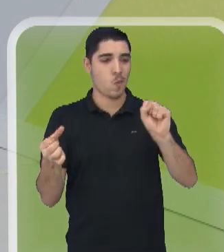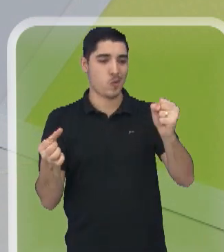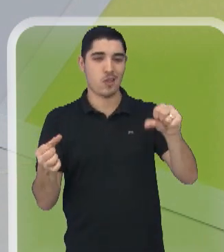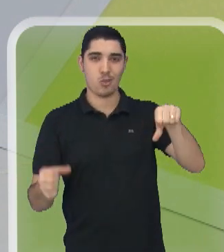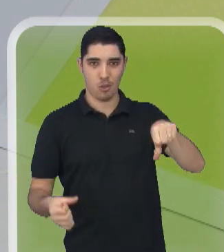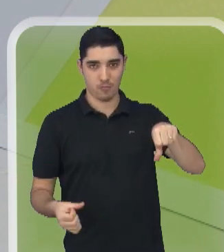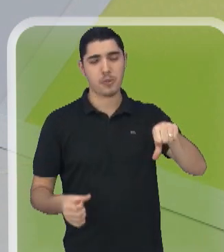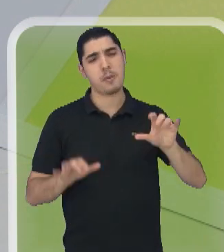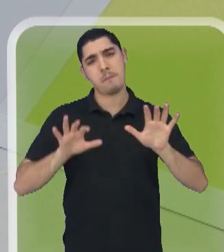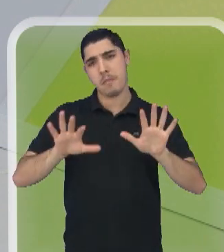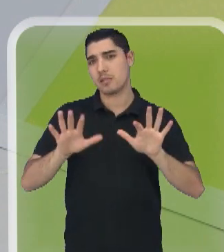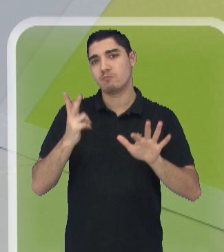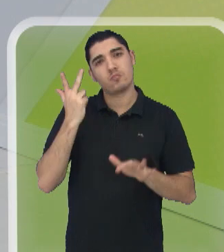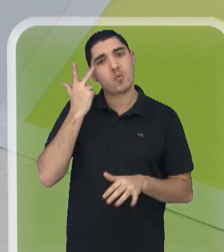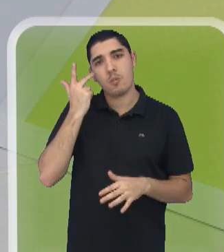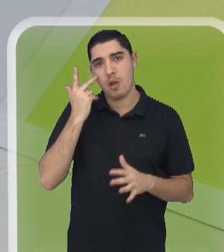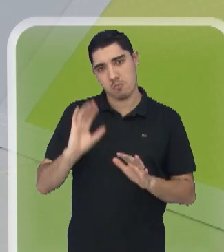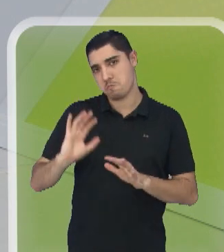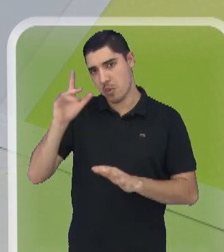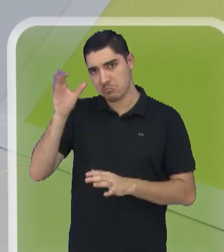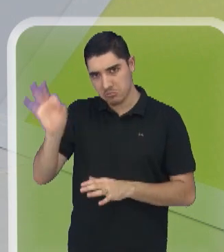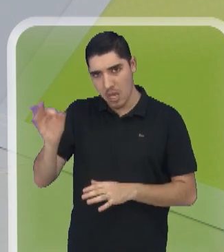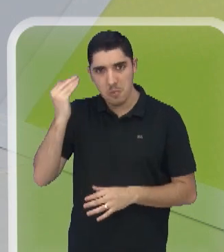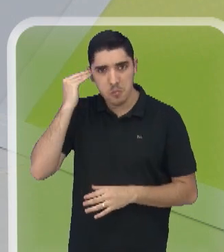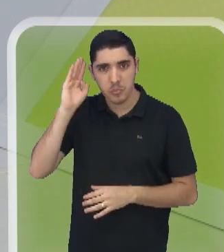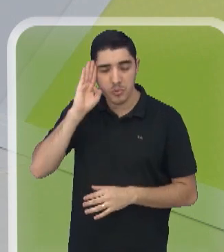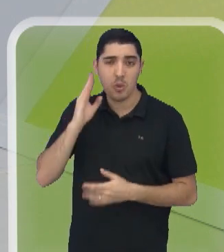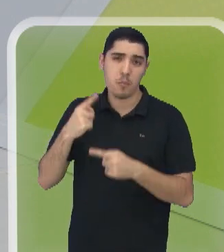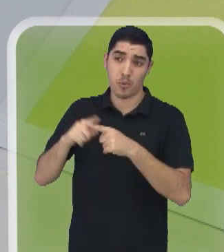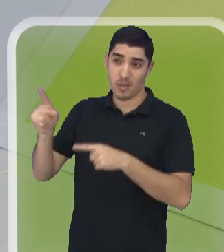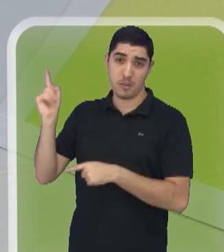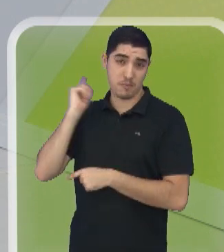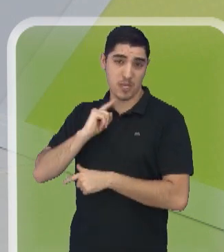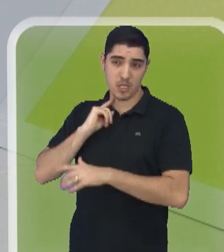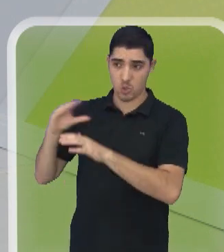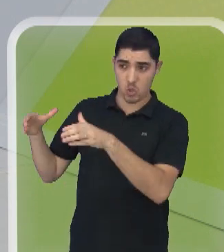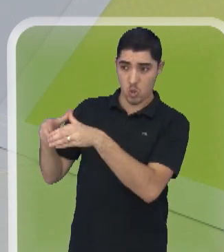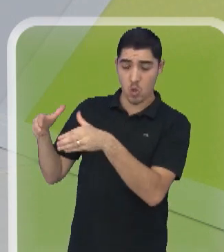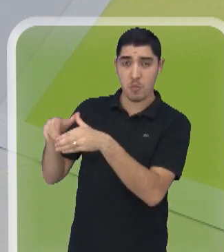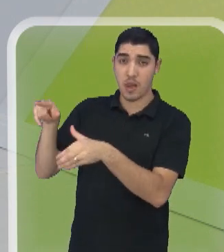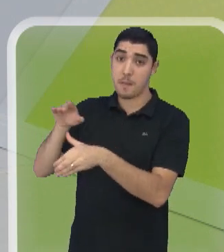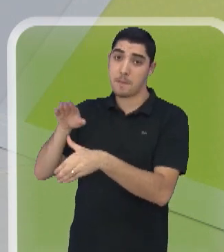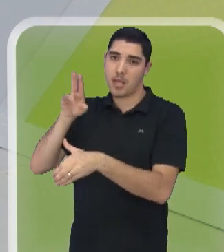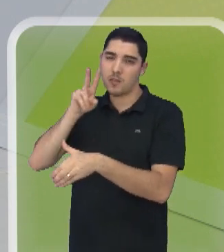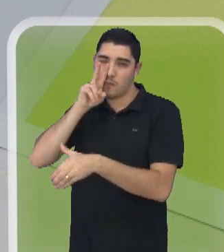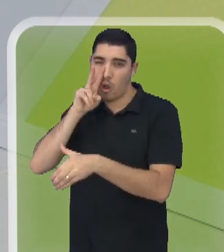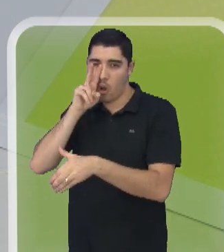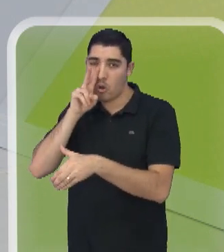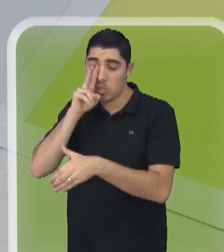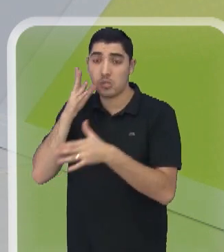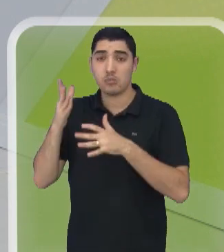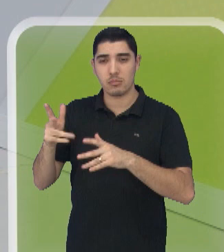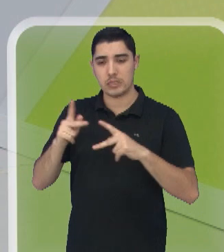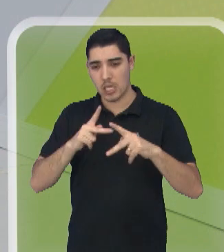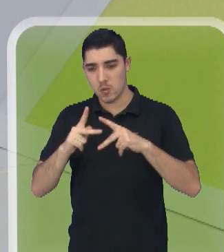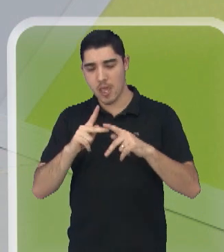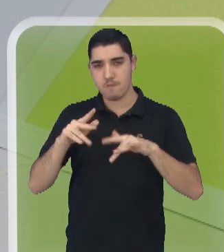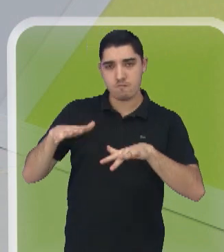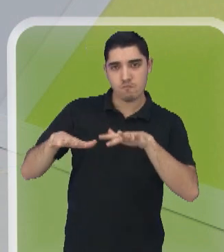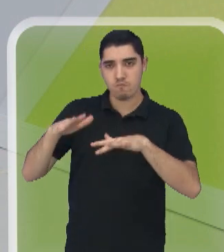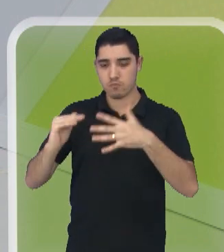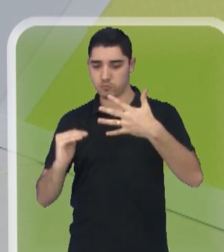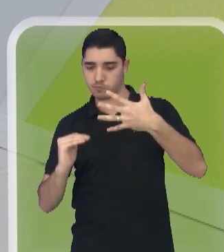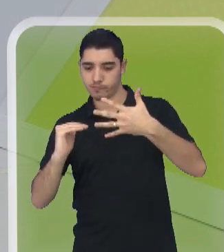96-89. Mas tudo dentro da normalidade, né, Brunão? Devido à equipe mineira estar um pouco mais acima, né? O São José ali na parte intermediária da